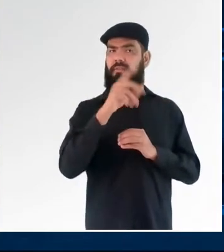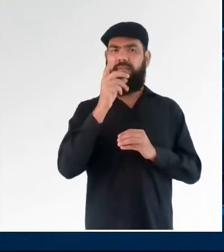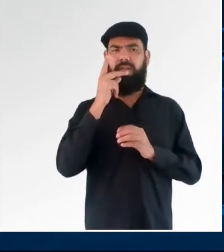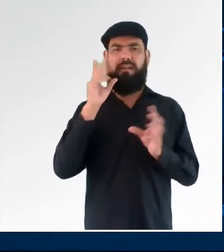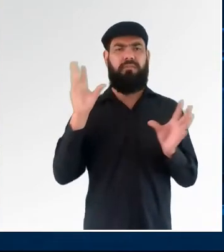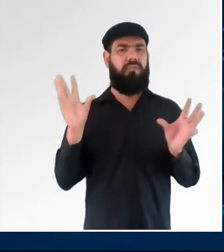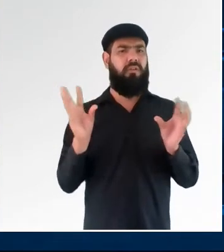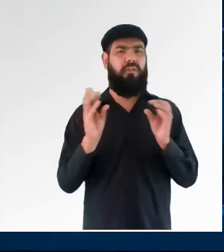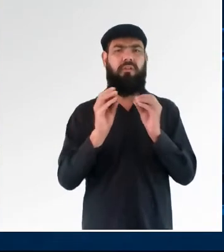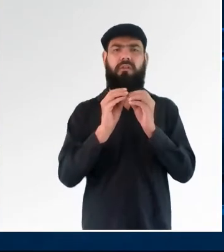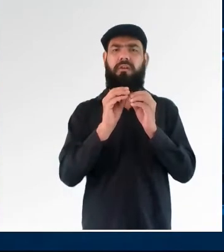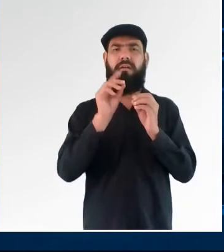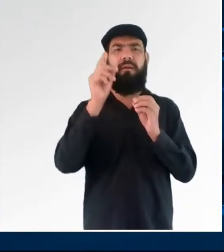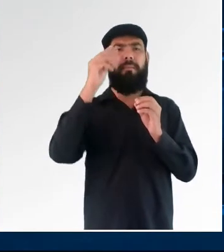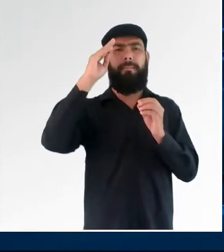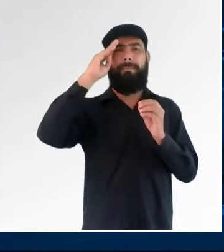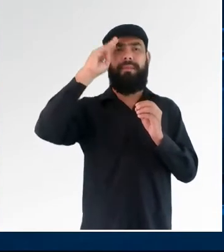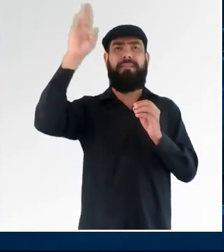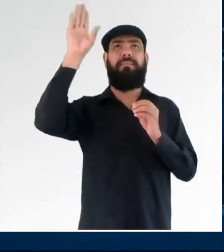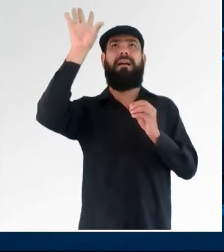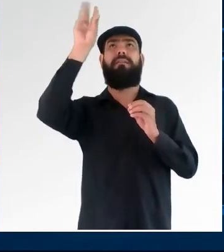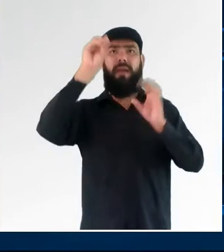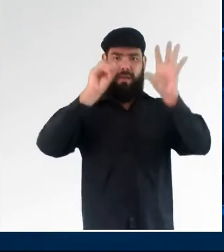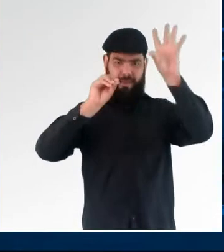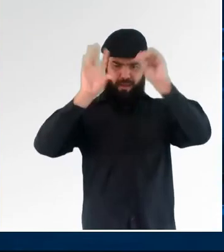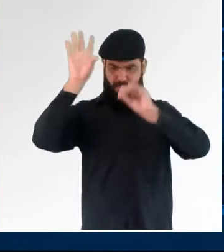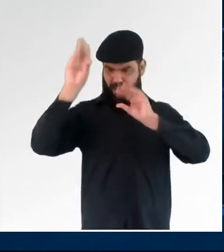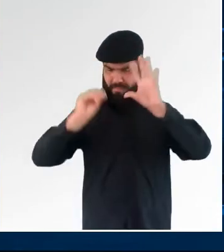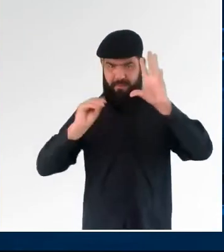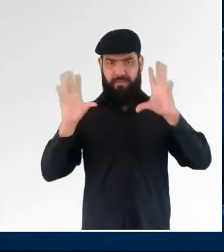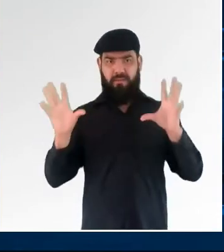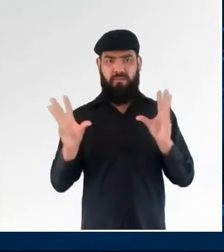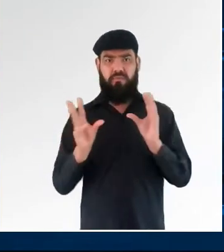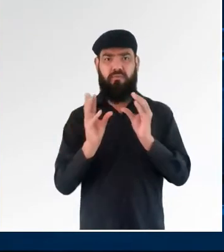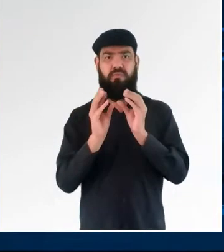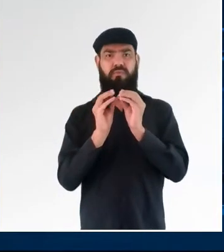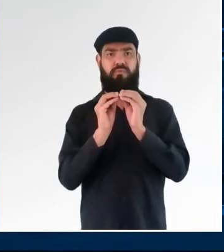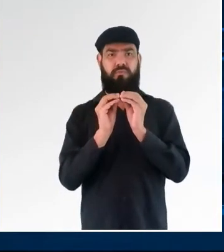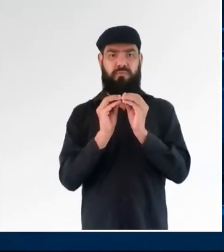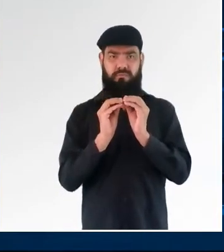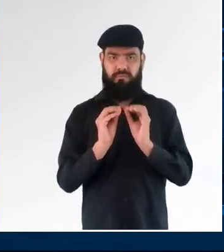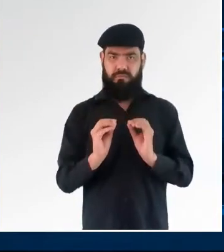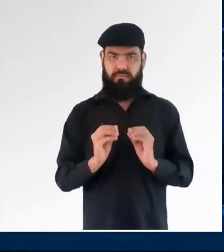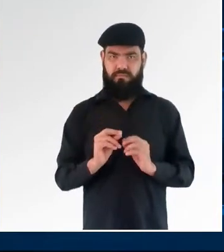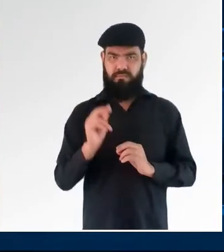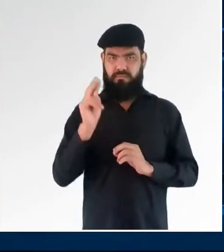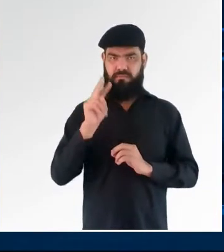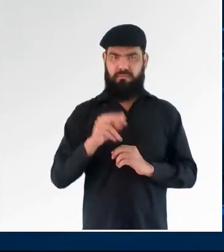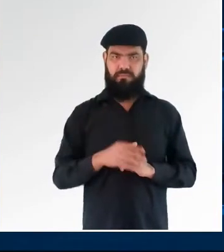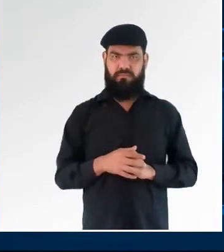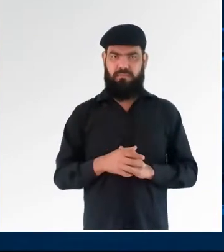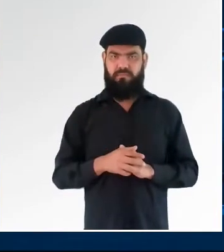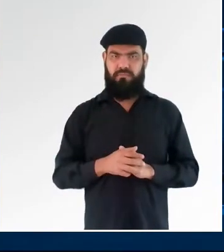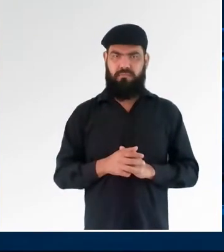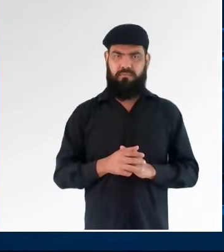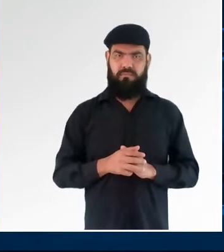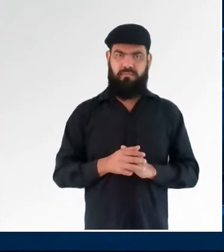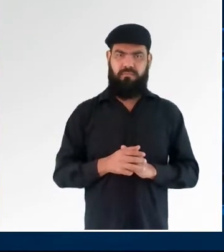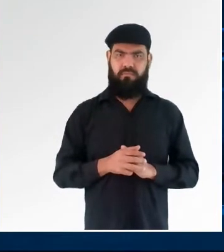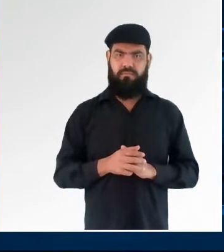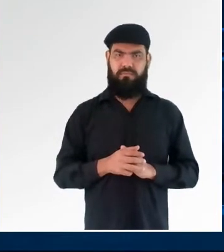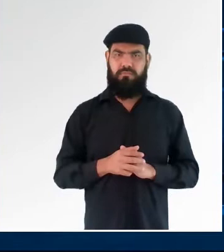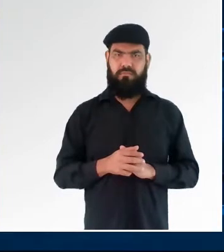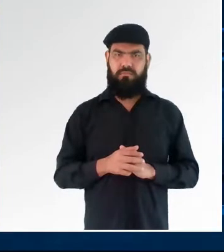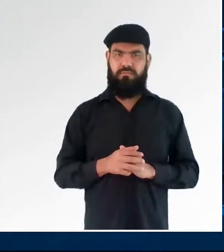partes daquele texto. É o que interessa. Lembranças Amargas de uma Filha Ilegítima é uma resenha de Antônio Gonçalves